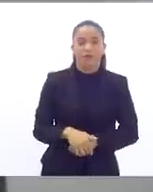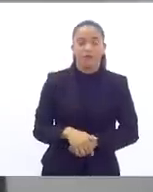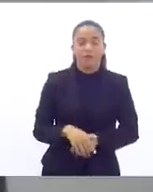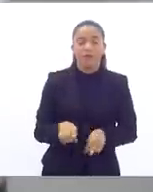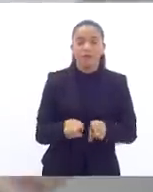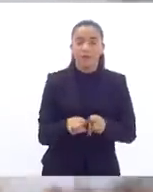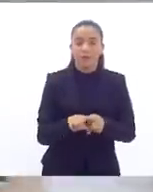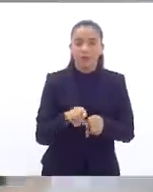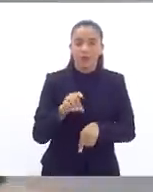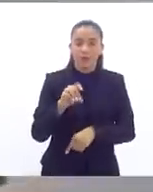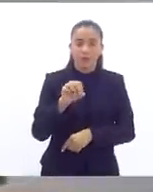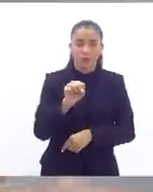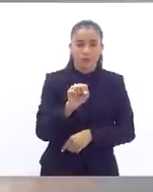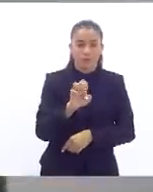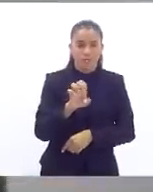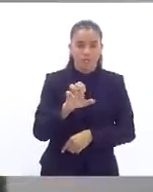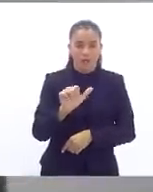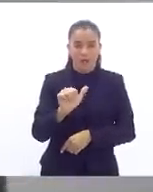do ceage